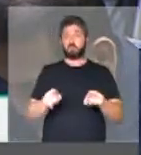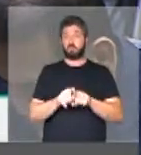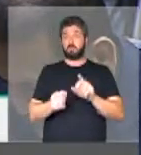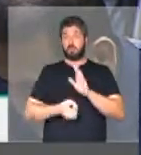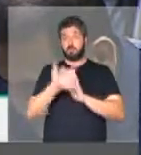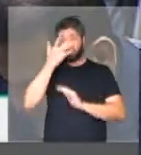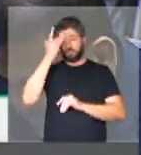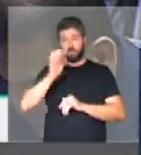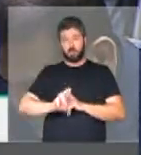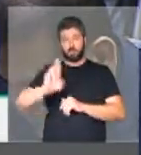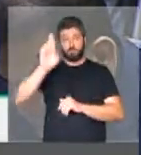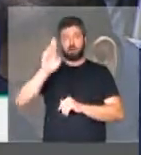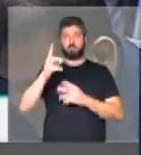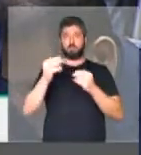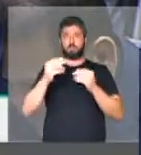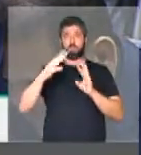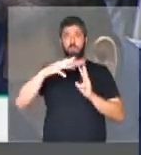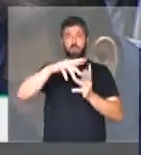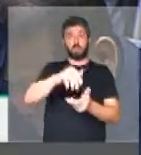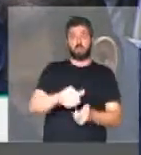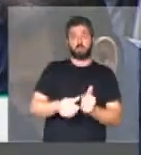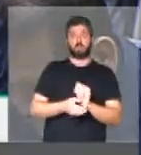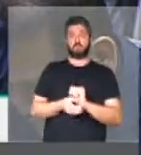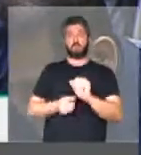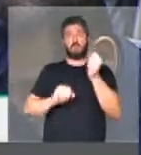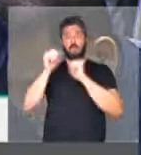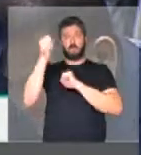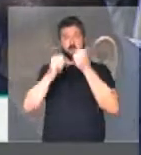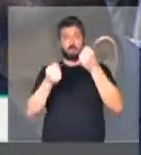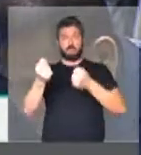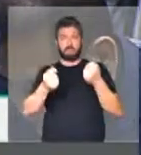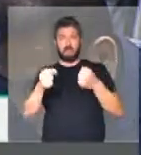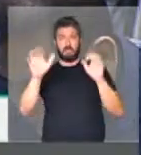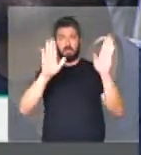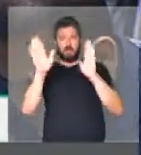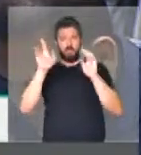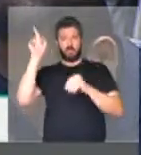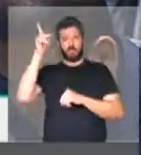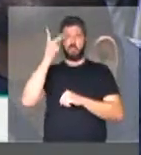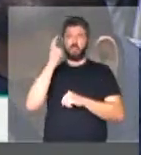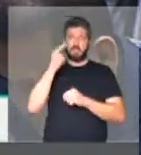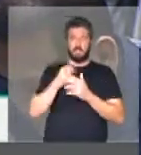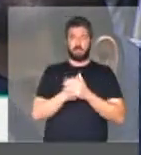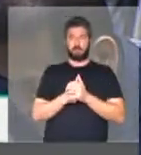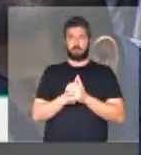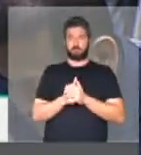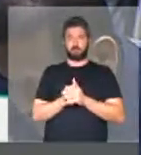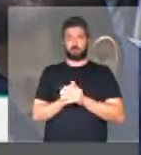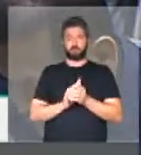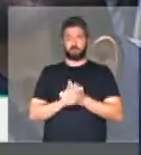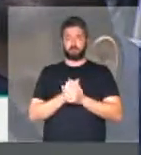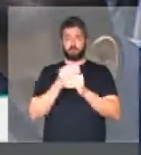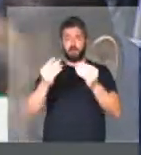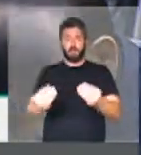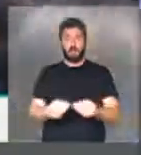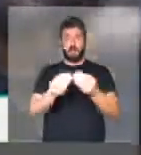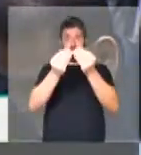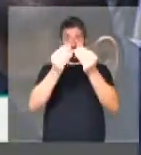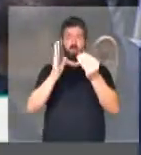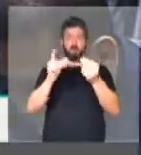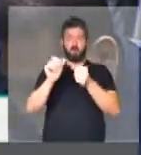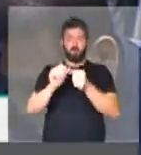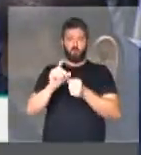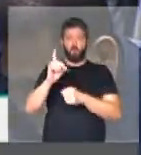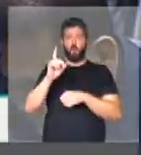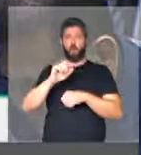grande representante, inclusive internacional, da indústria automobilística naquele período no estado de Ceará. A missa de ressurreição foi realizada